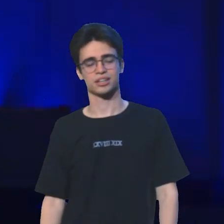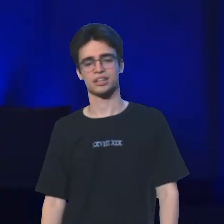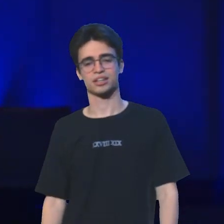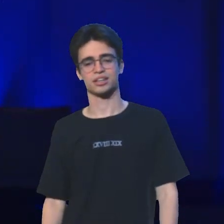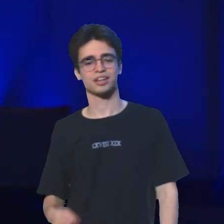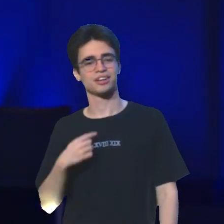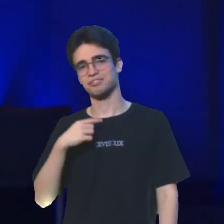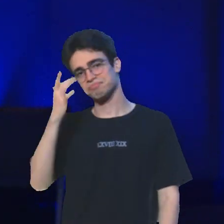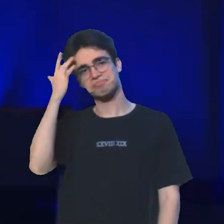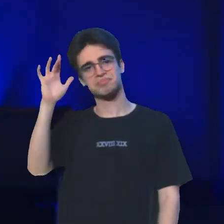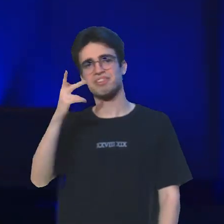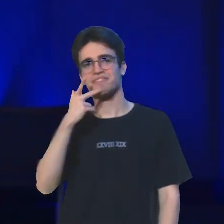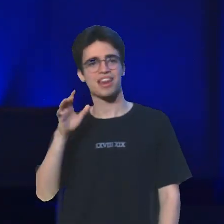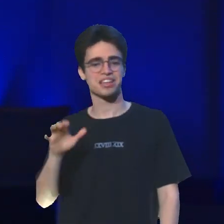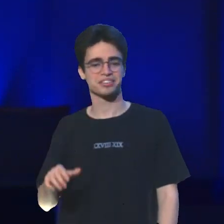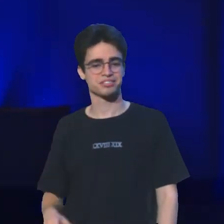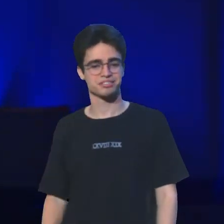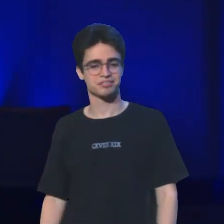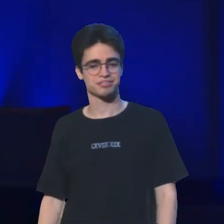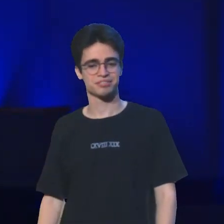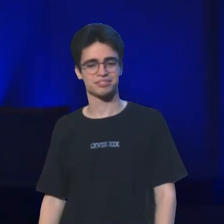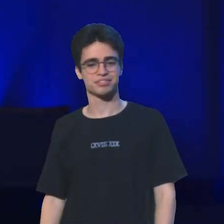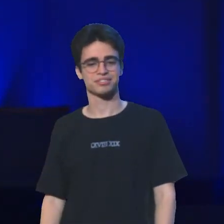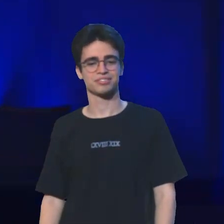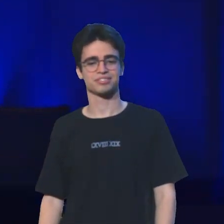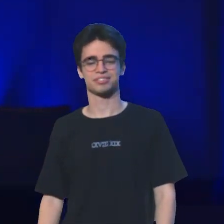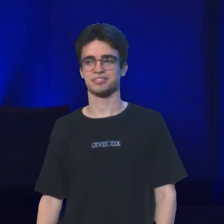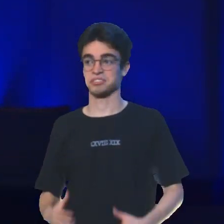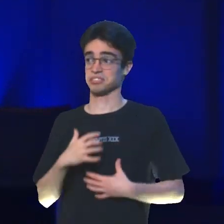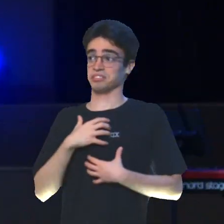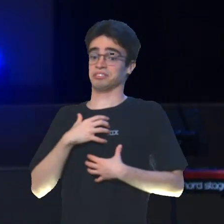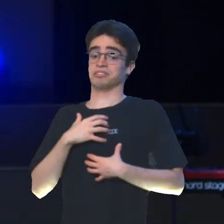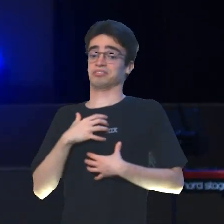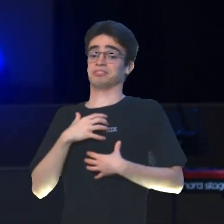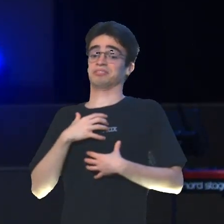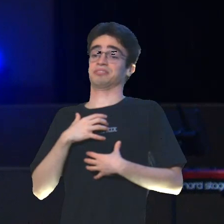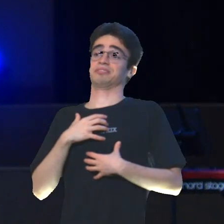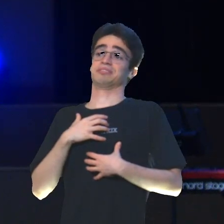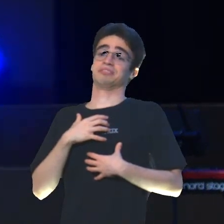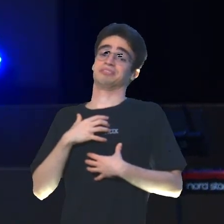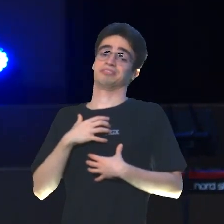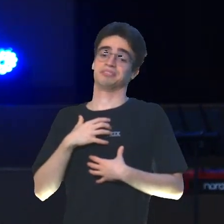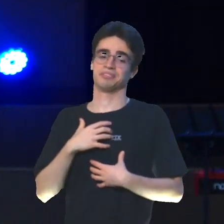Não sei porque eu falei isso naquela hora. Ficou um climão no carro assim.